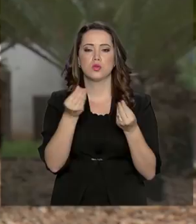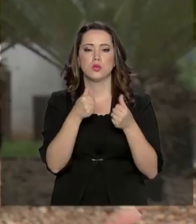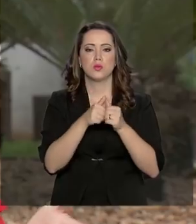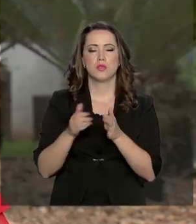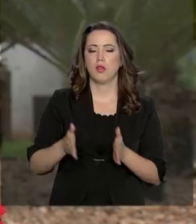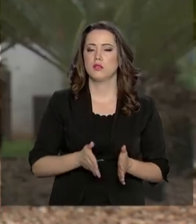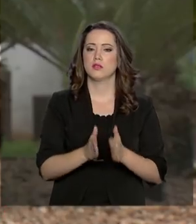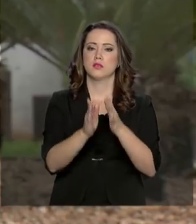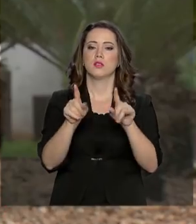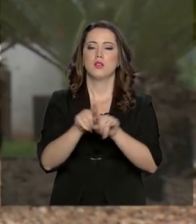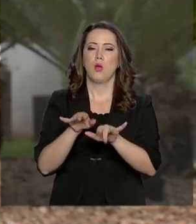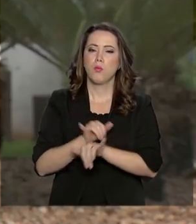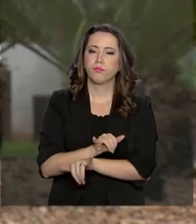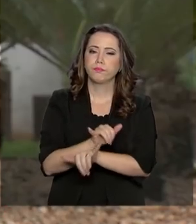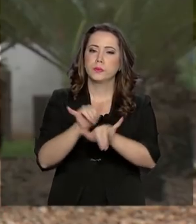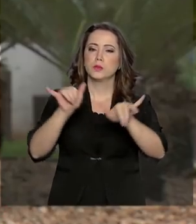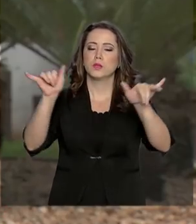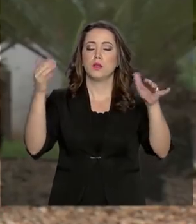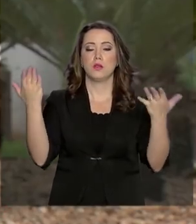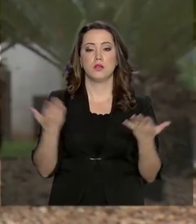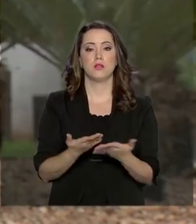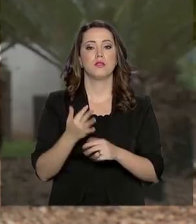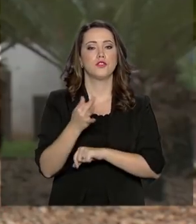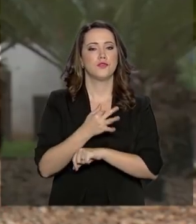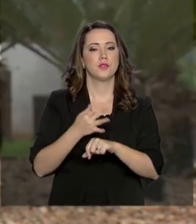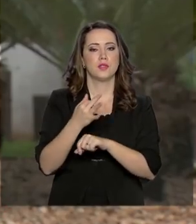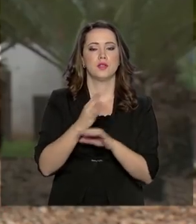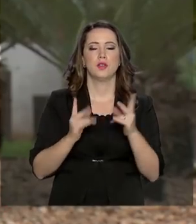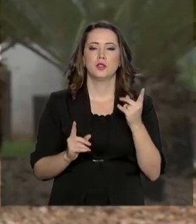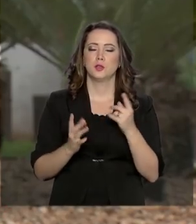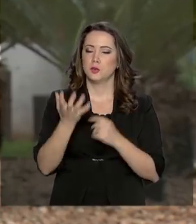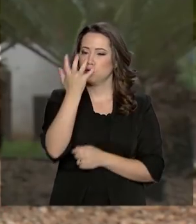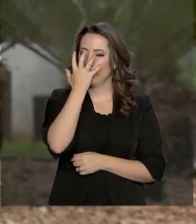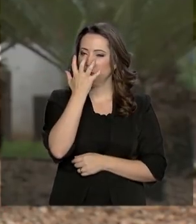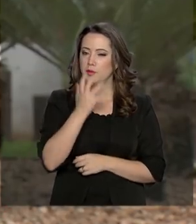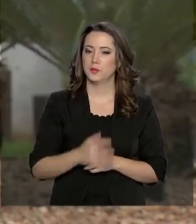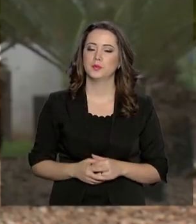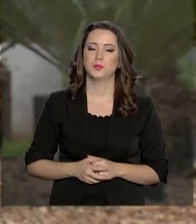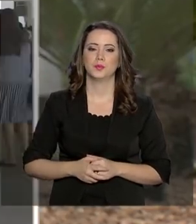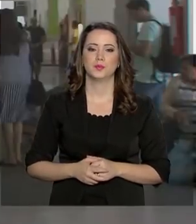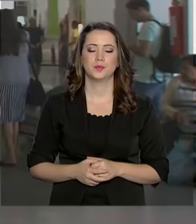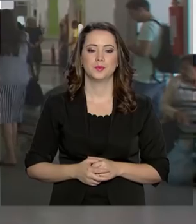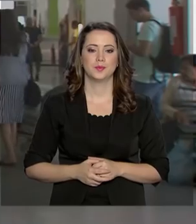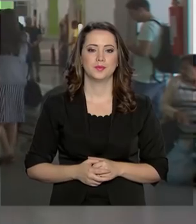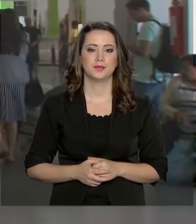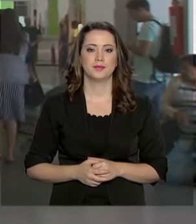das estradas e também dos aeroportos nesse feriado de carnaval. Bom dia, Luciana.